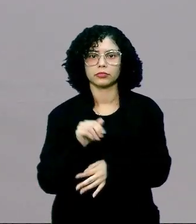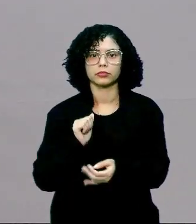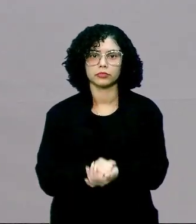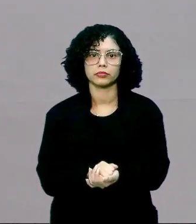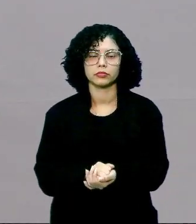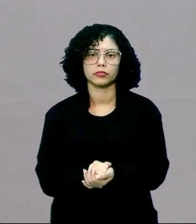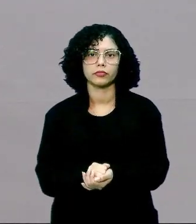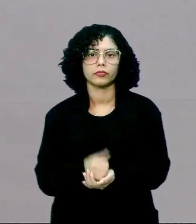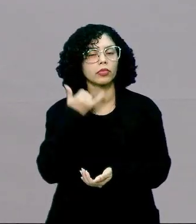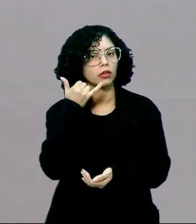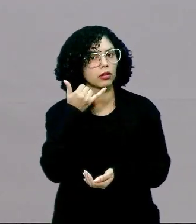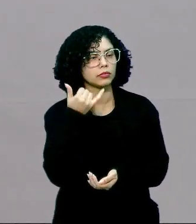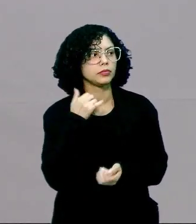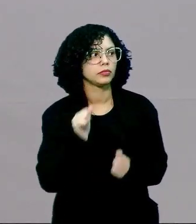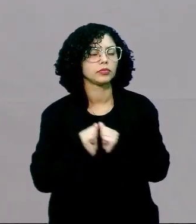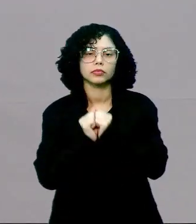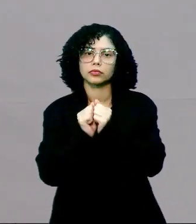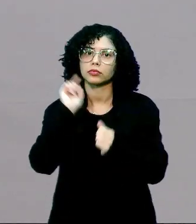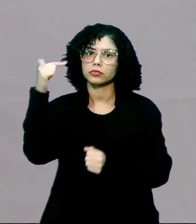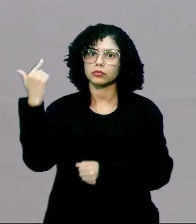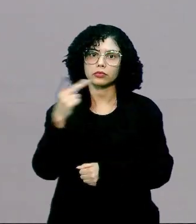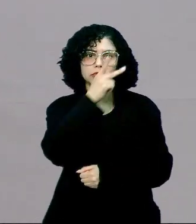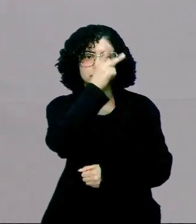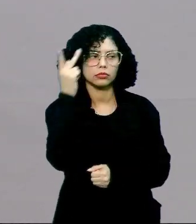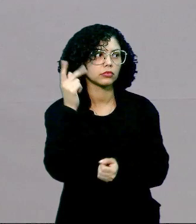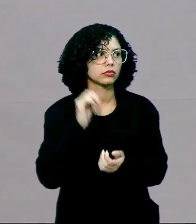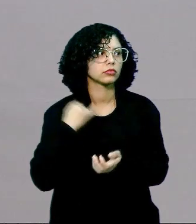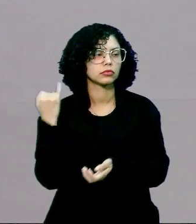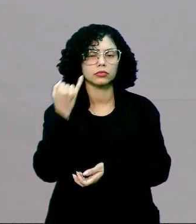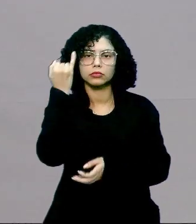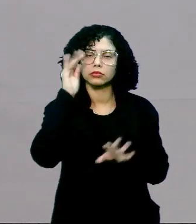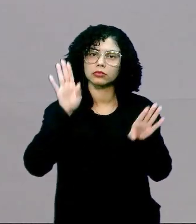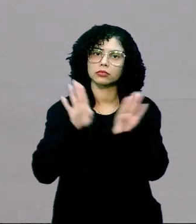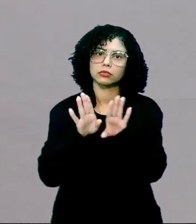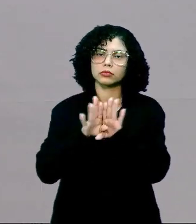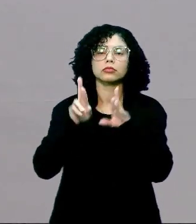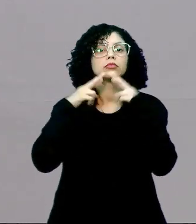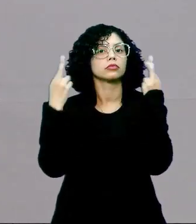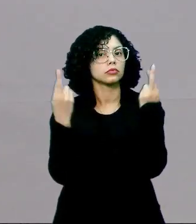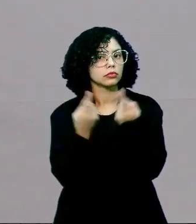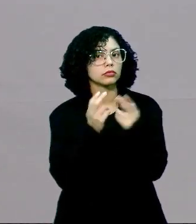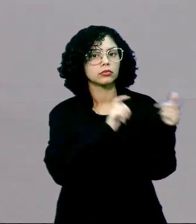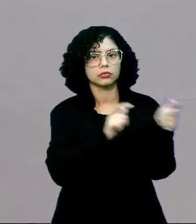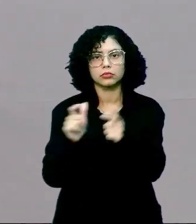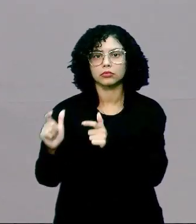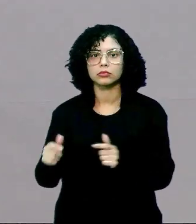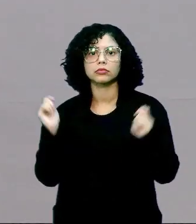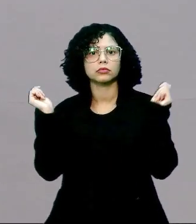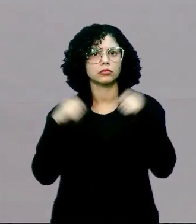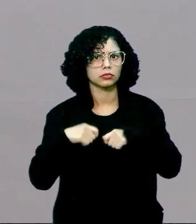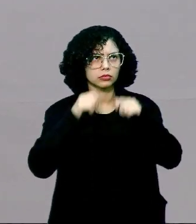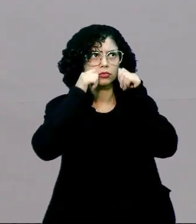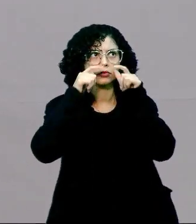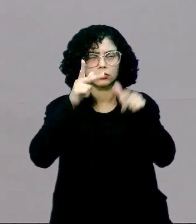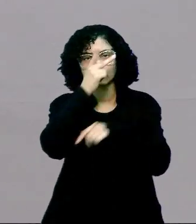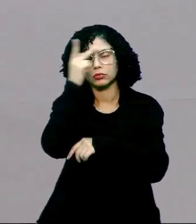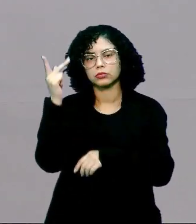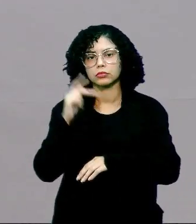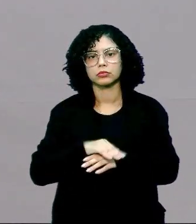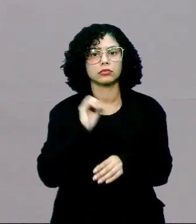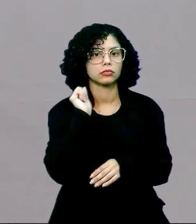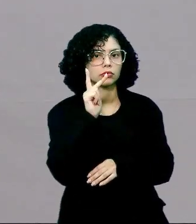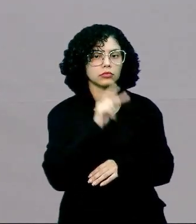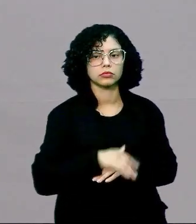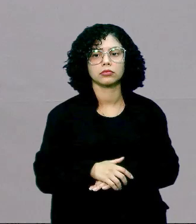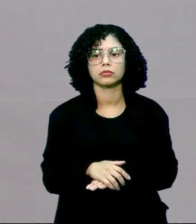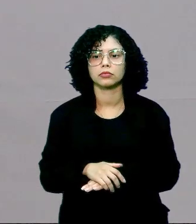tipo de dispositivo perto de outras pessoas, principalmente em reuniões, em lugares que possuem mais pessoas,